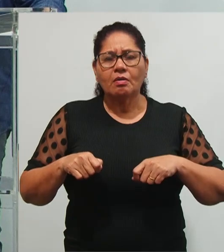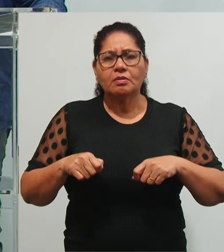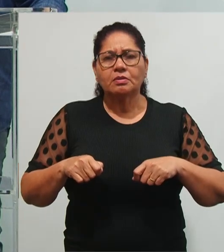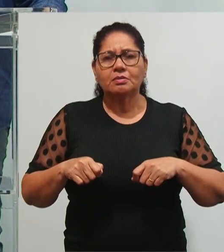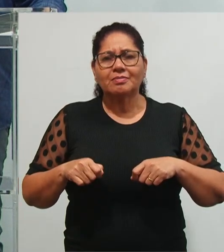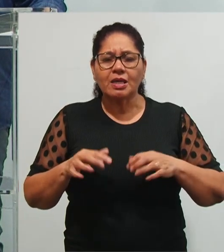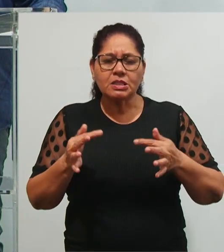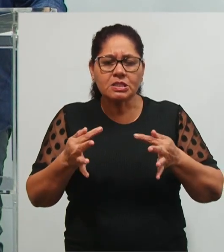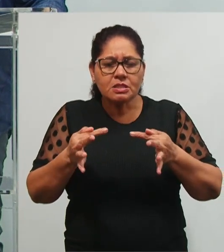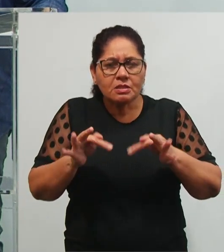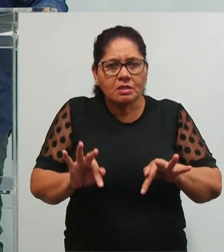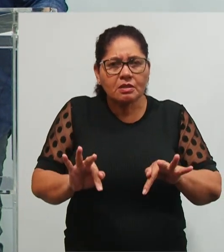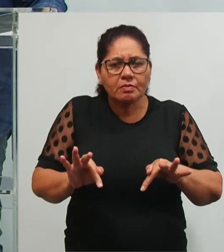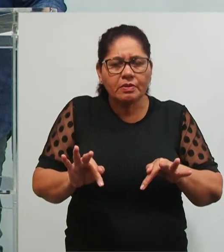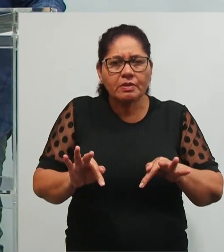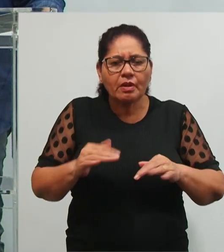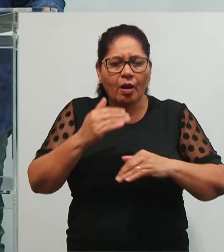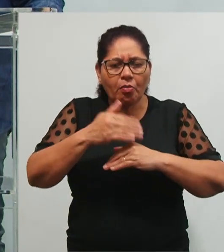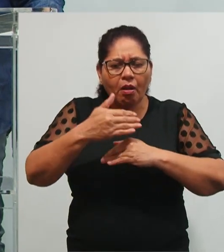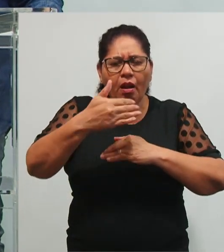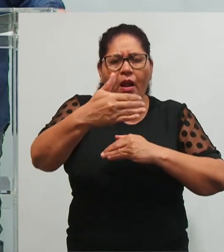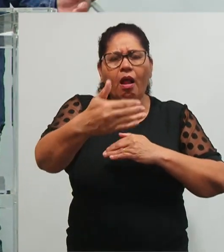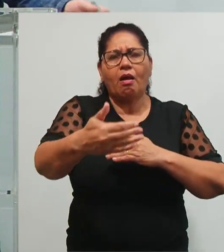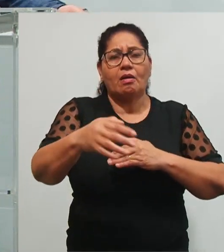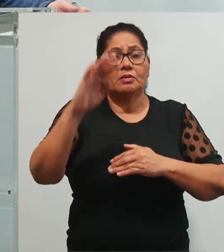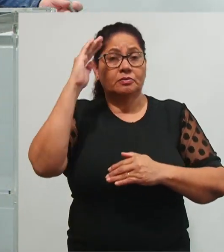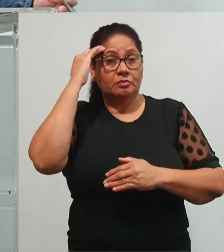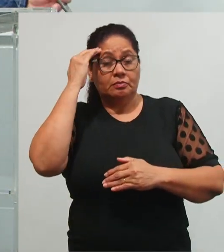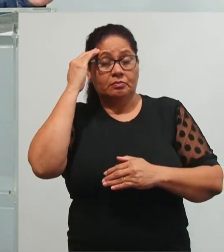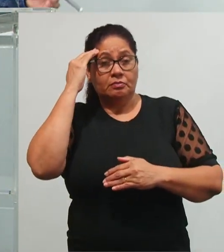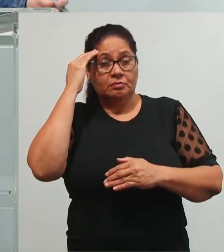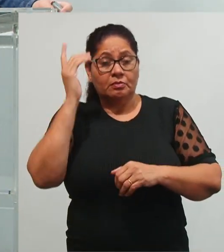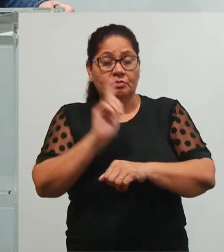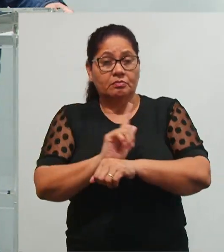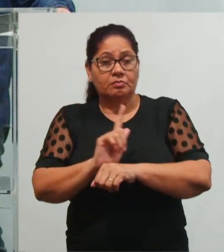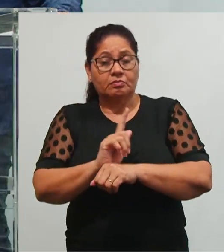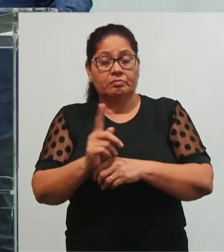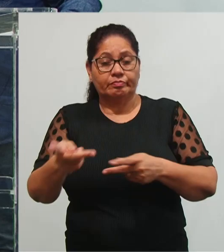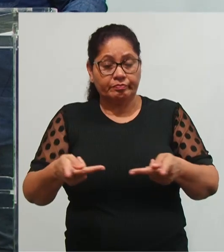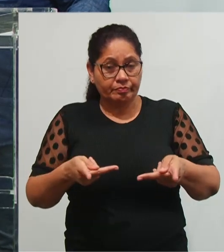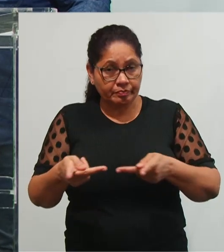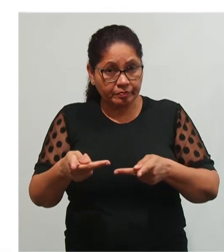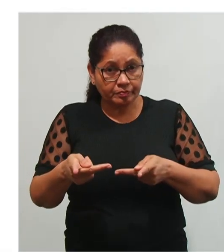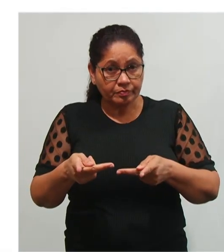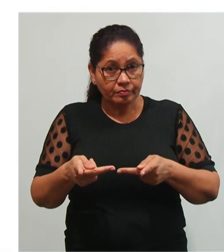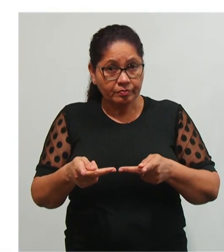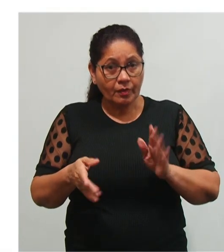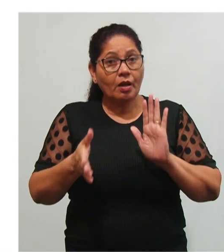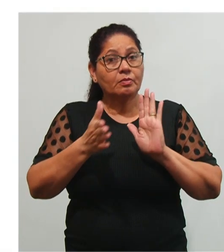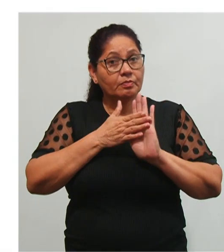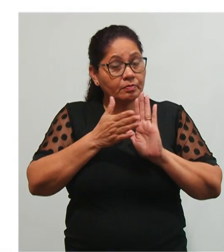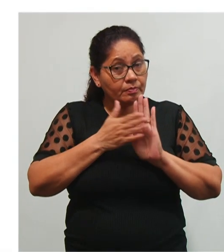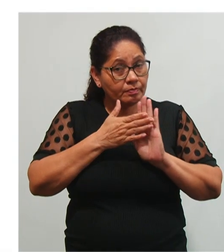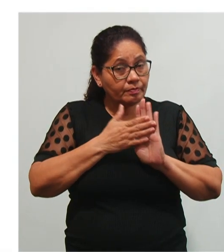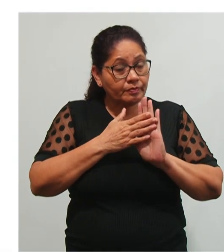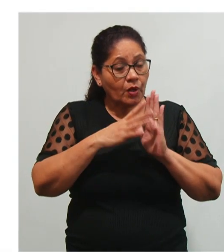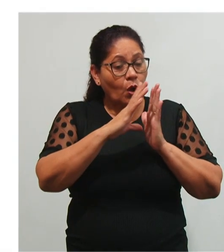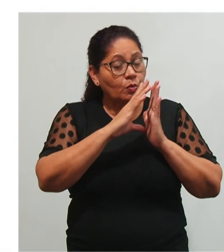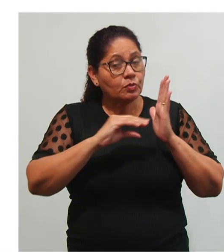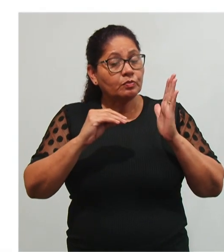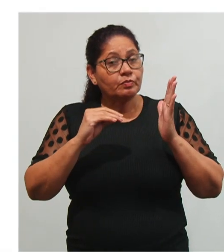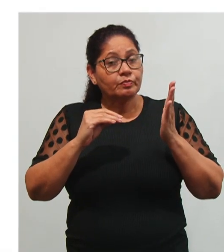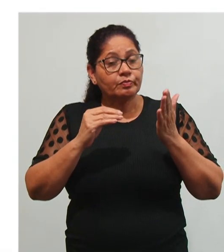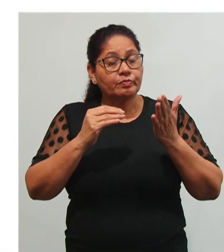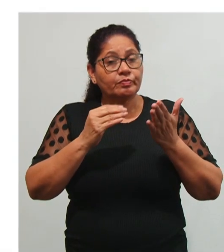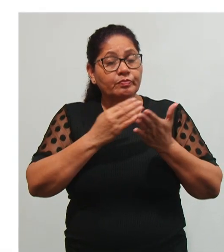tornar mais simples o processo de compreensão da gestão de projetos. E propomos, então, uma